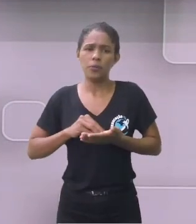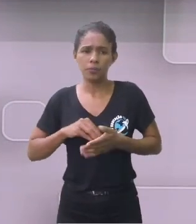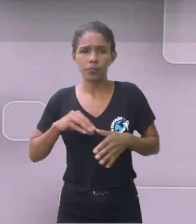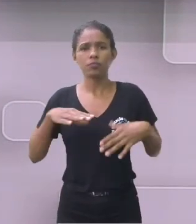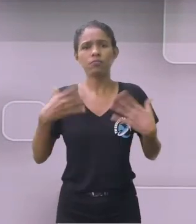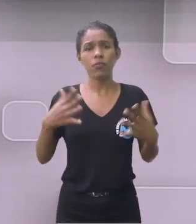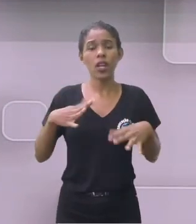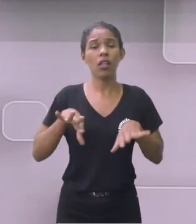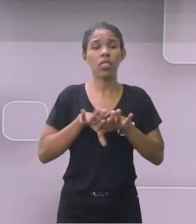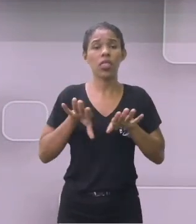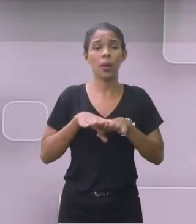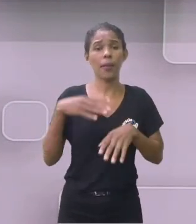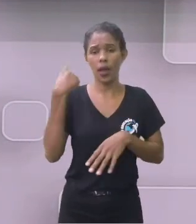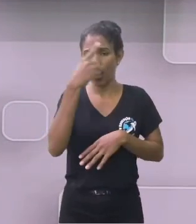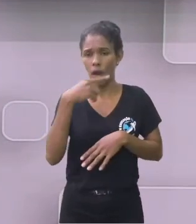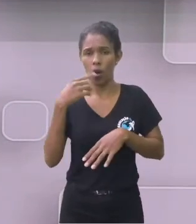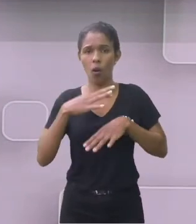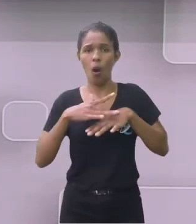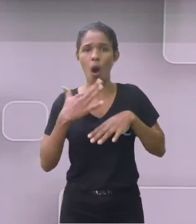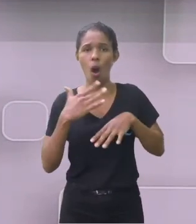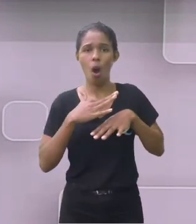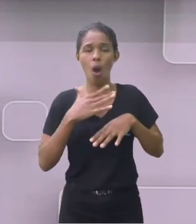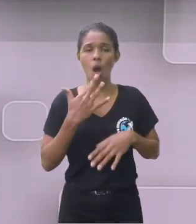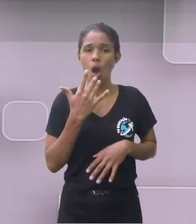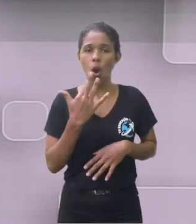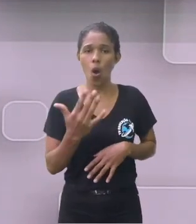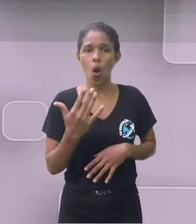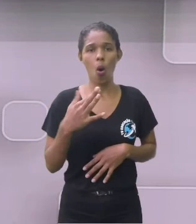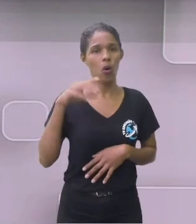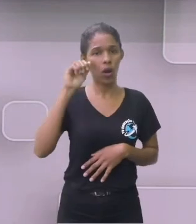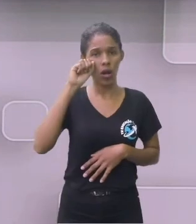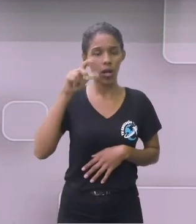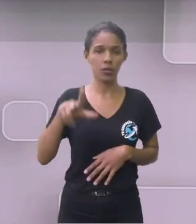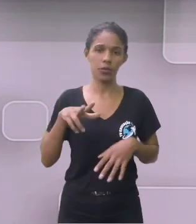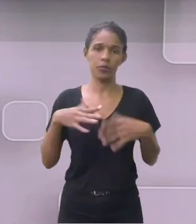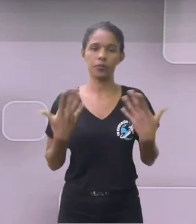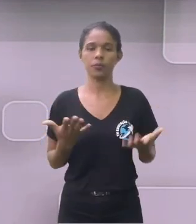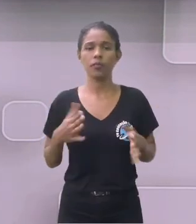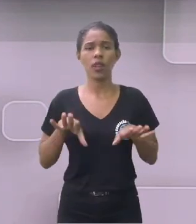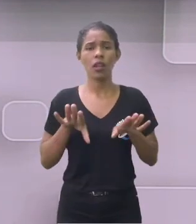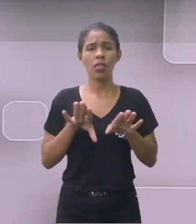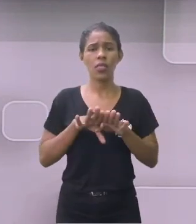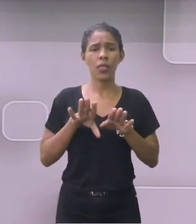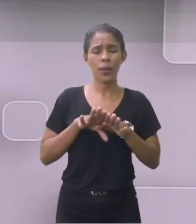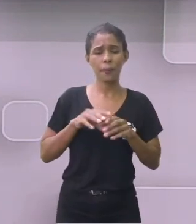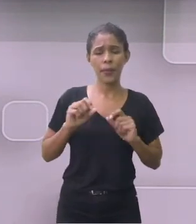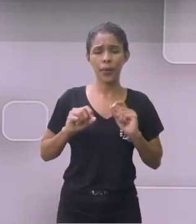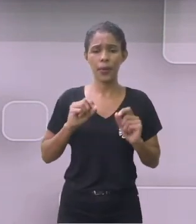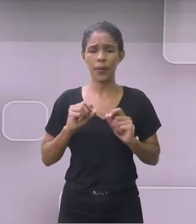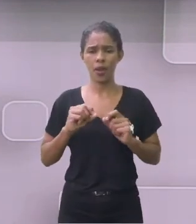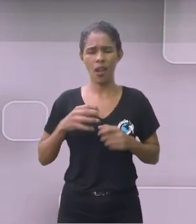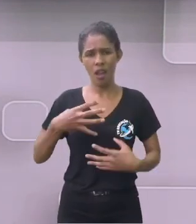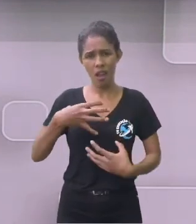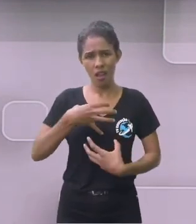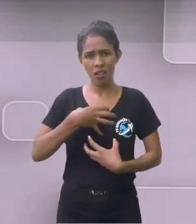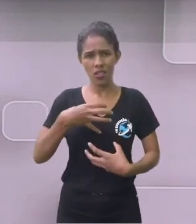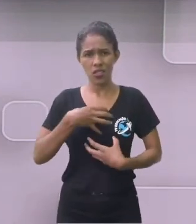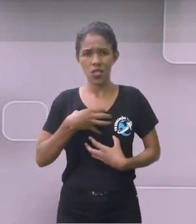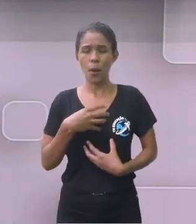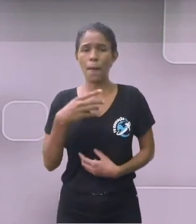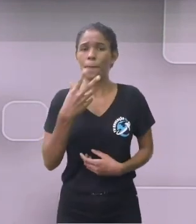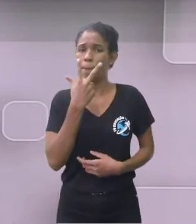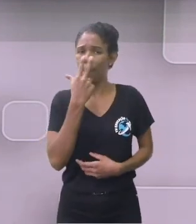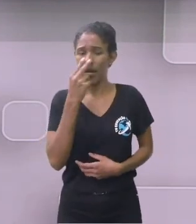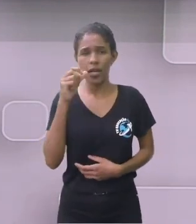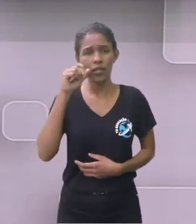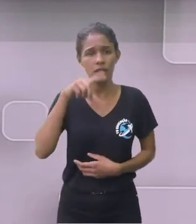ou coloração azulada de lábios e rosto. A semelhança dos sintomas com a gripe é fator de